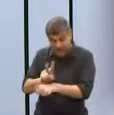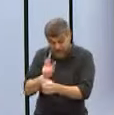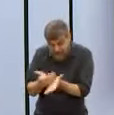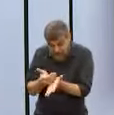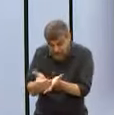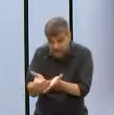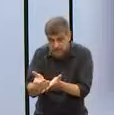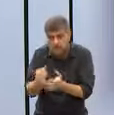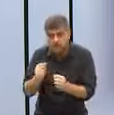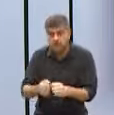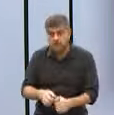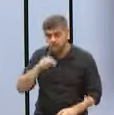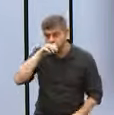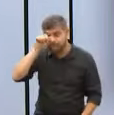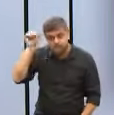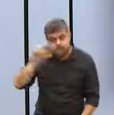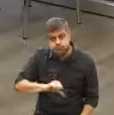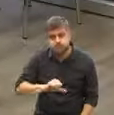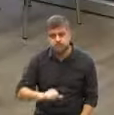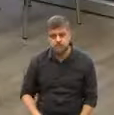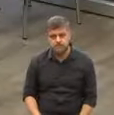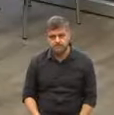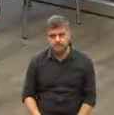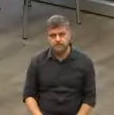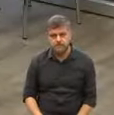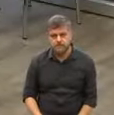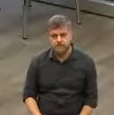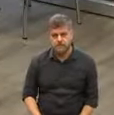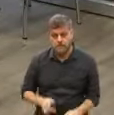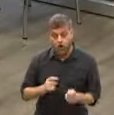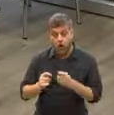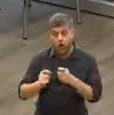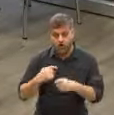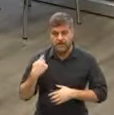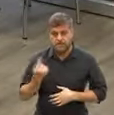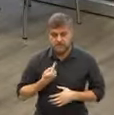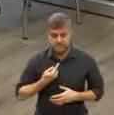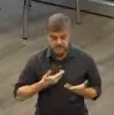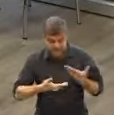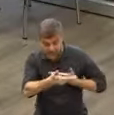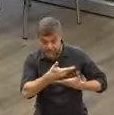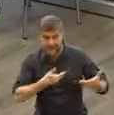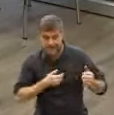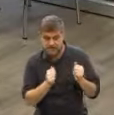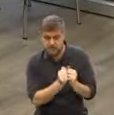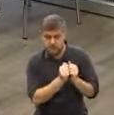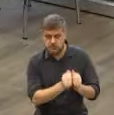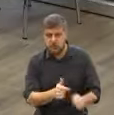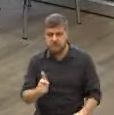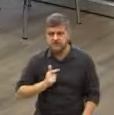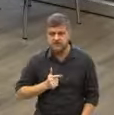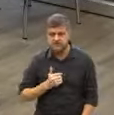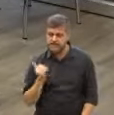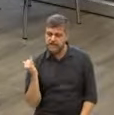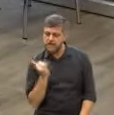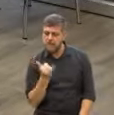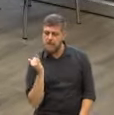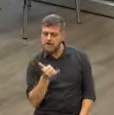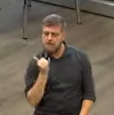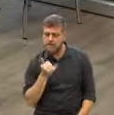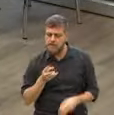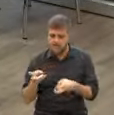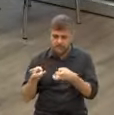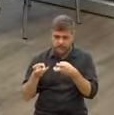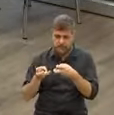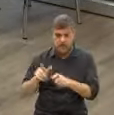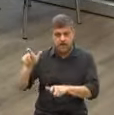no início podem sair do controle sem dúvida nenhuma. Agora, mas nós Rafael, temos uma boa relação. Existe às vezes uma fala que